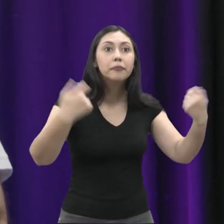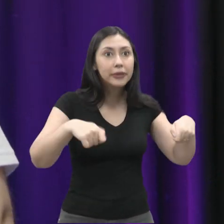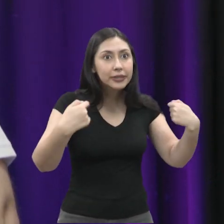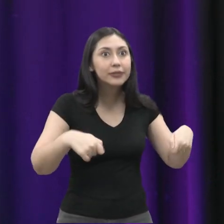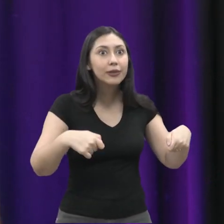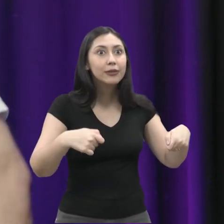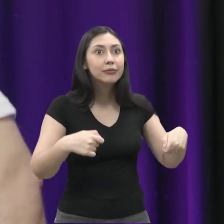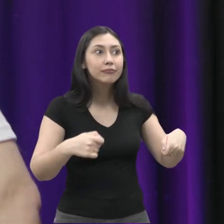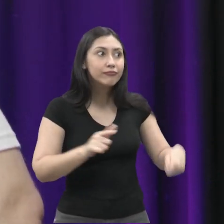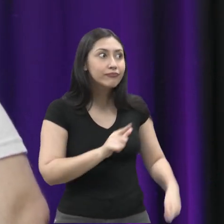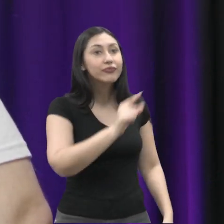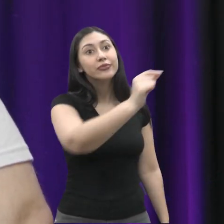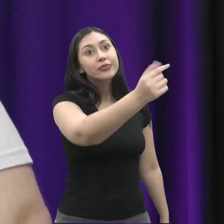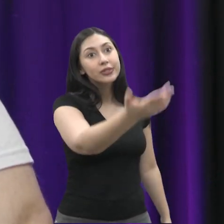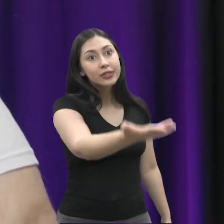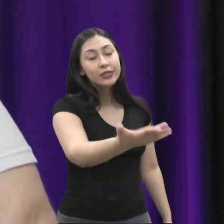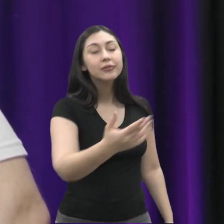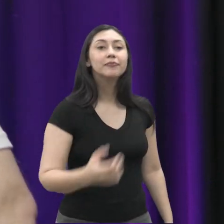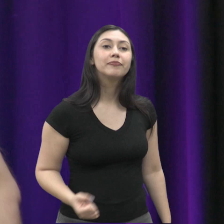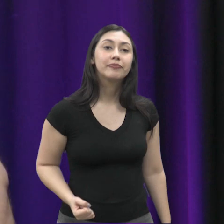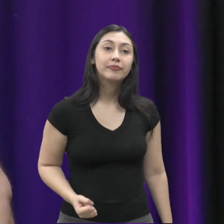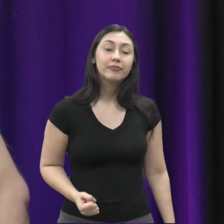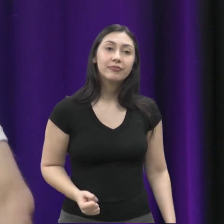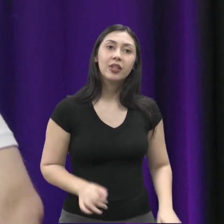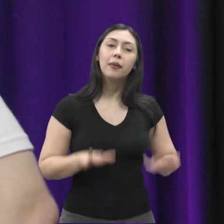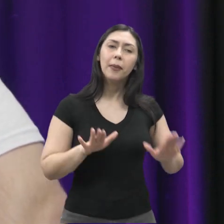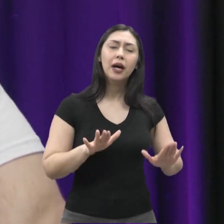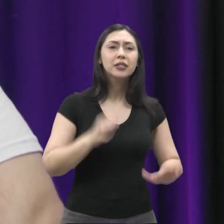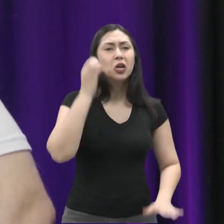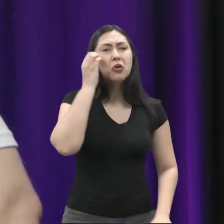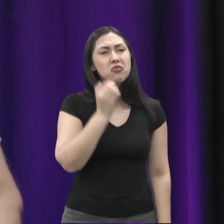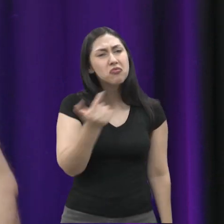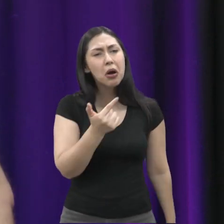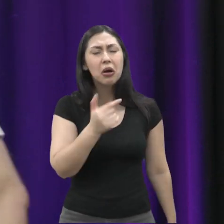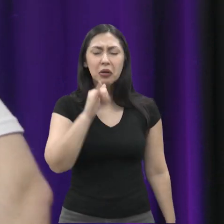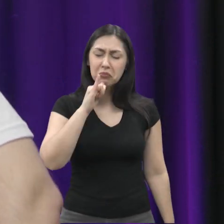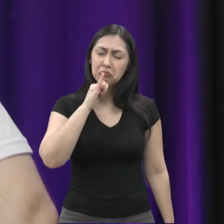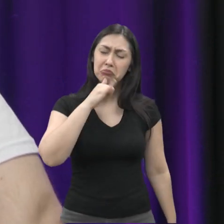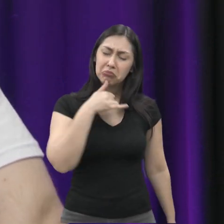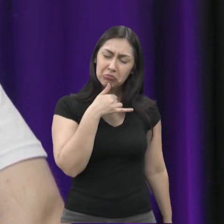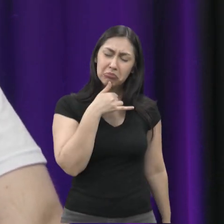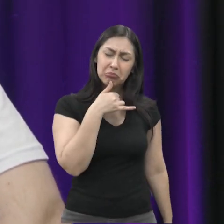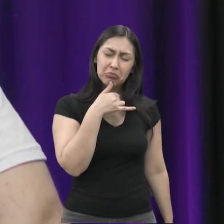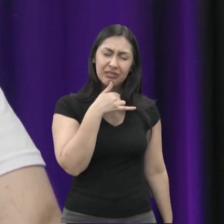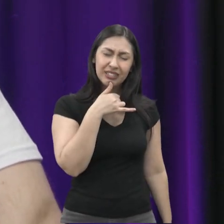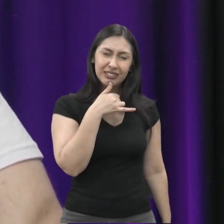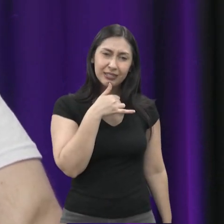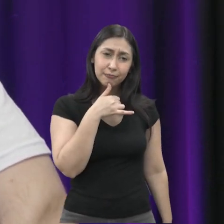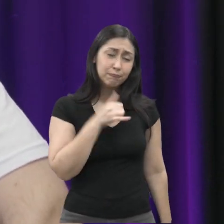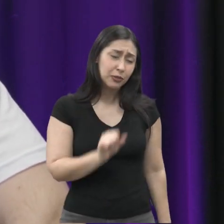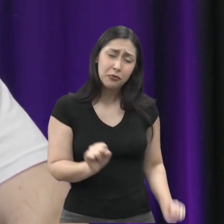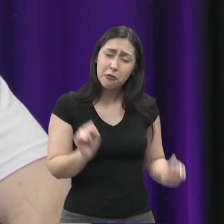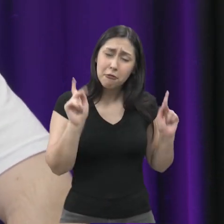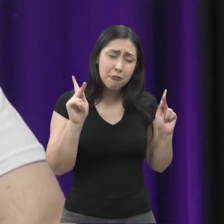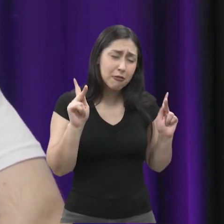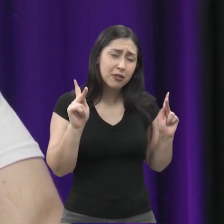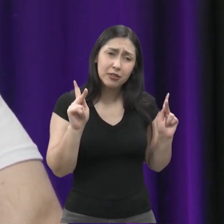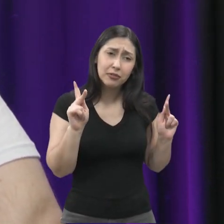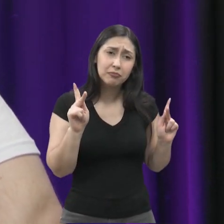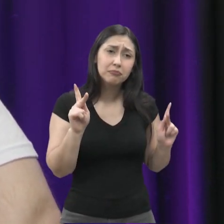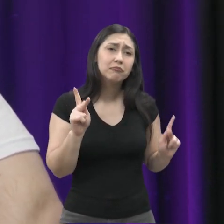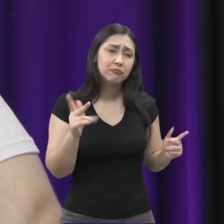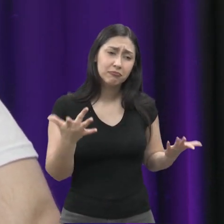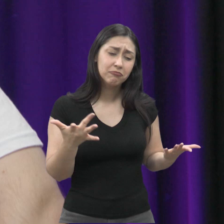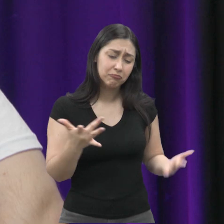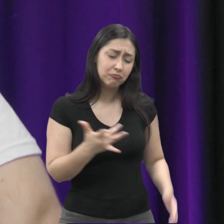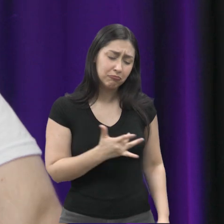teve esse direito. Agora, ele ficou um pouco magoado de ter que ir embora do Brasil, sim, mas entendeu, né, estava